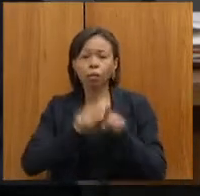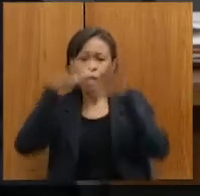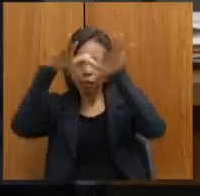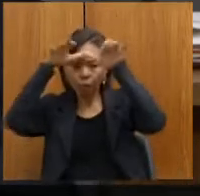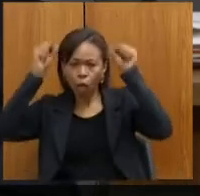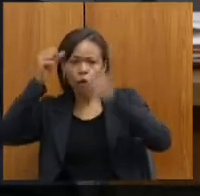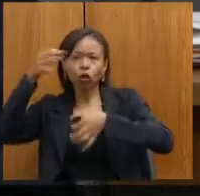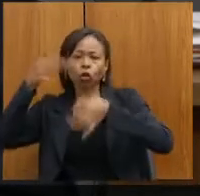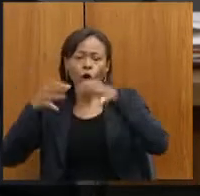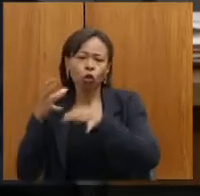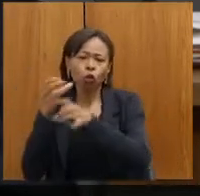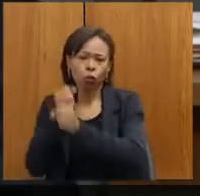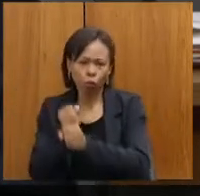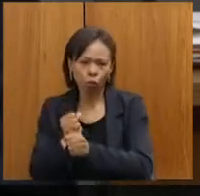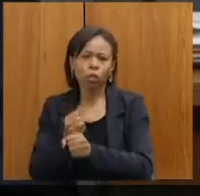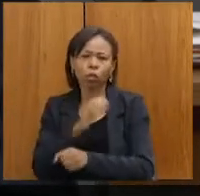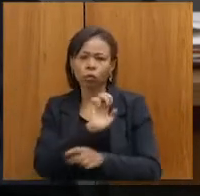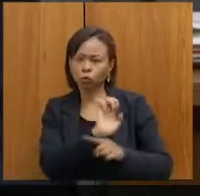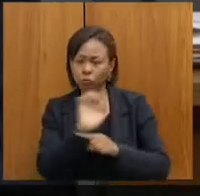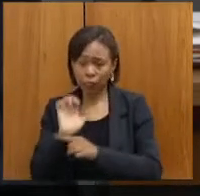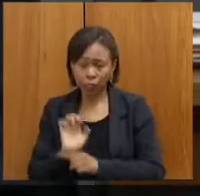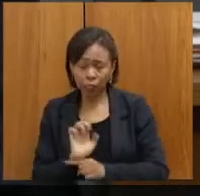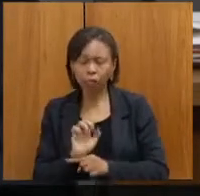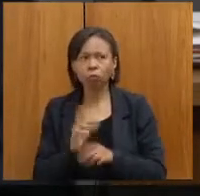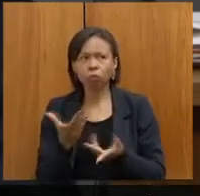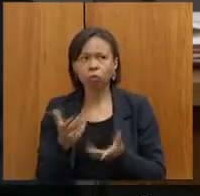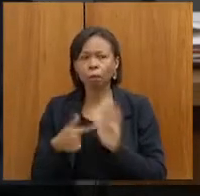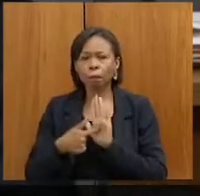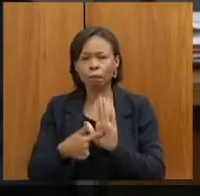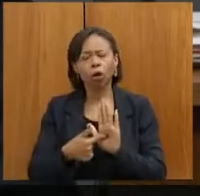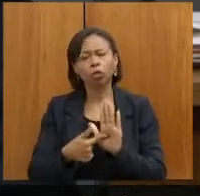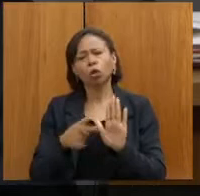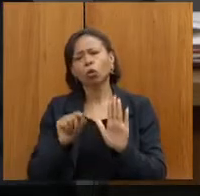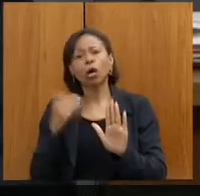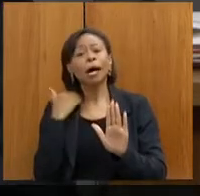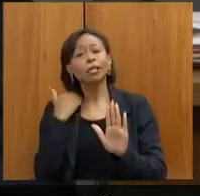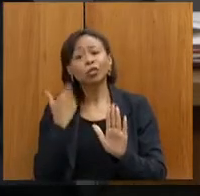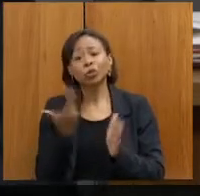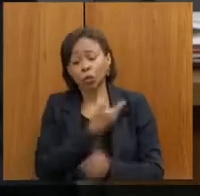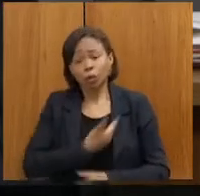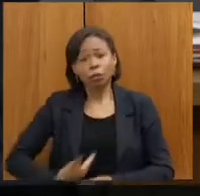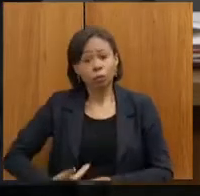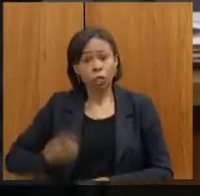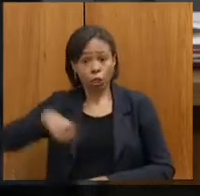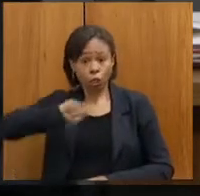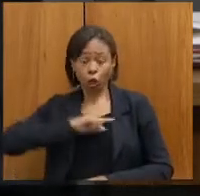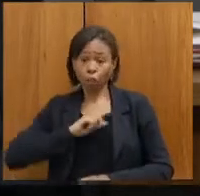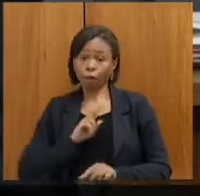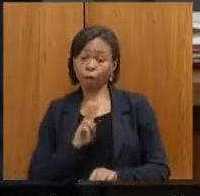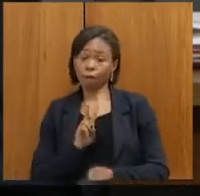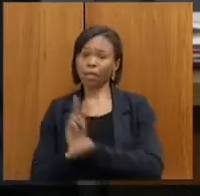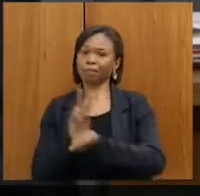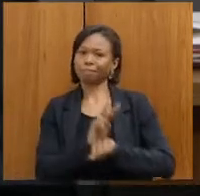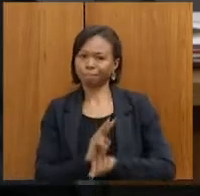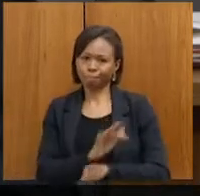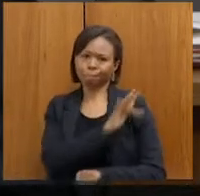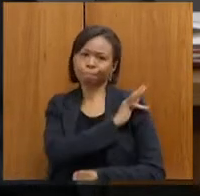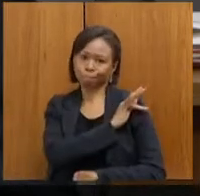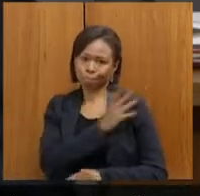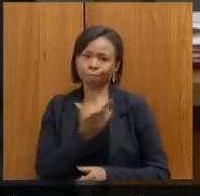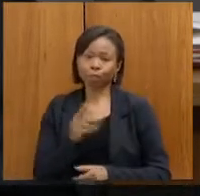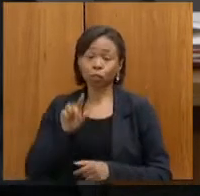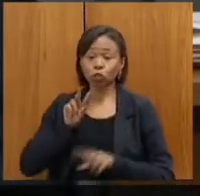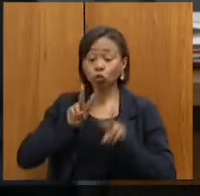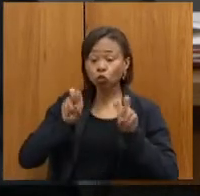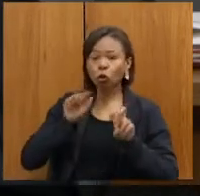todas as formas de esplicita São das contas públicas e nós somos fiscalizados em cima disso porque em cima disso e que